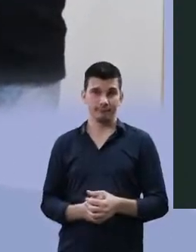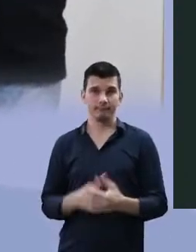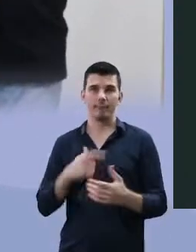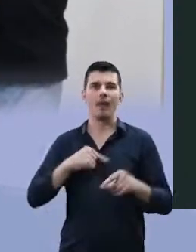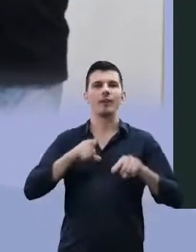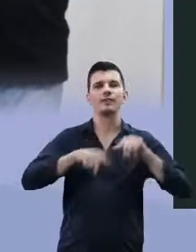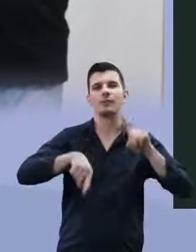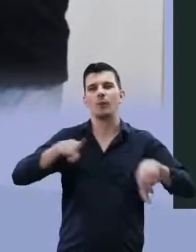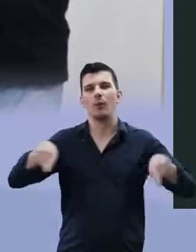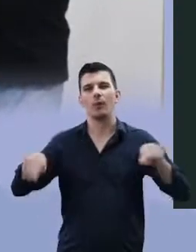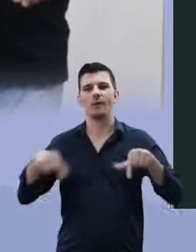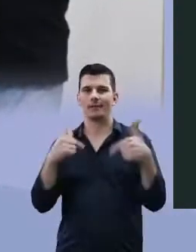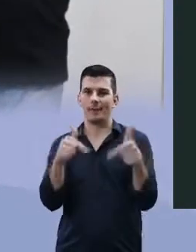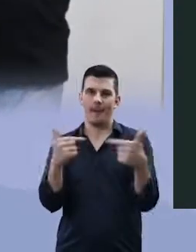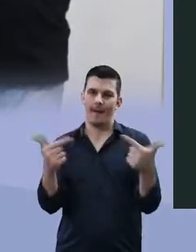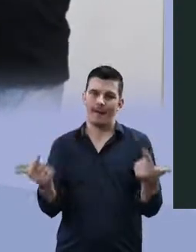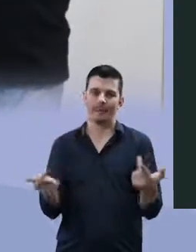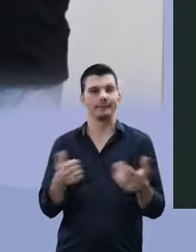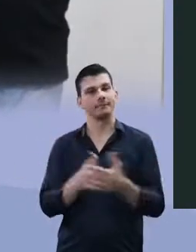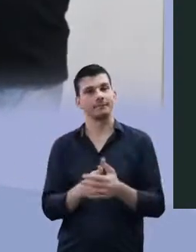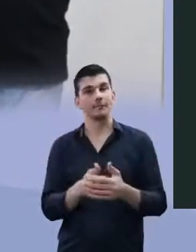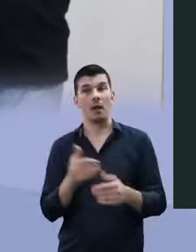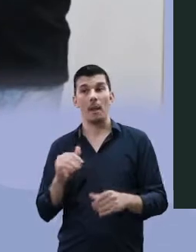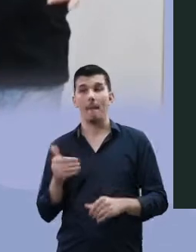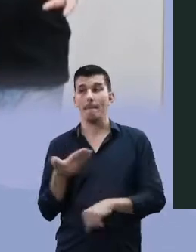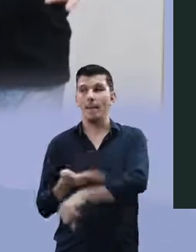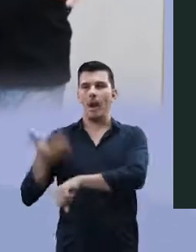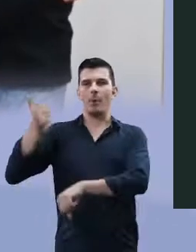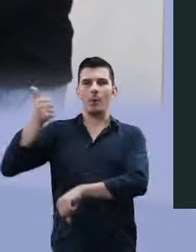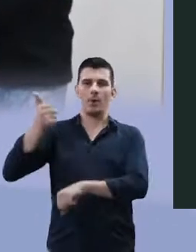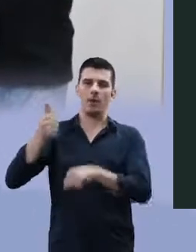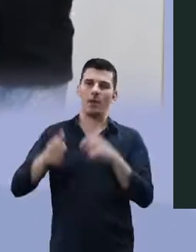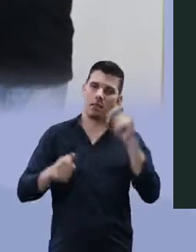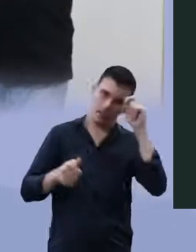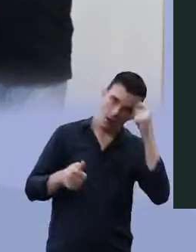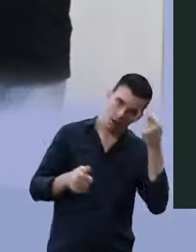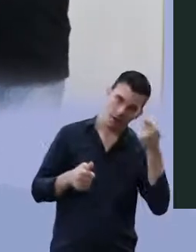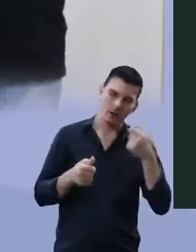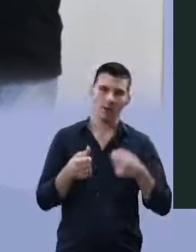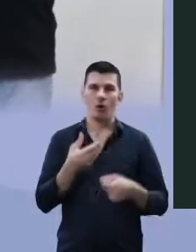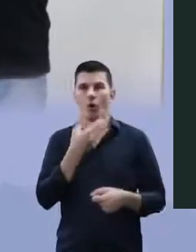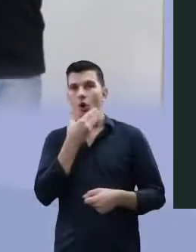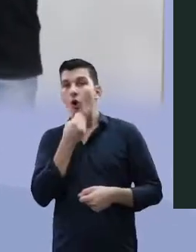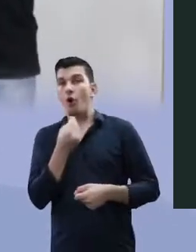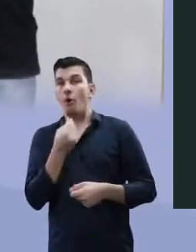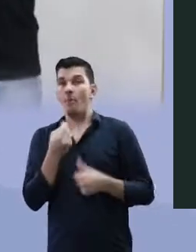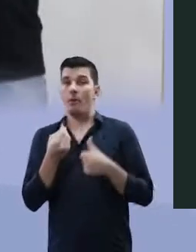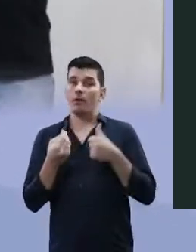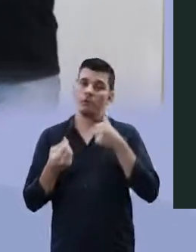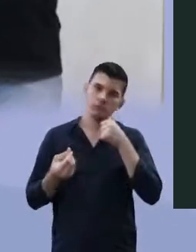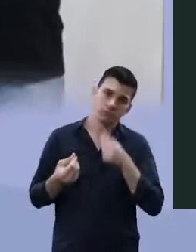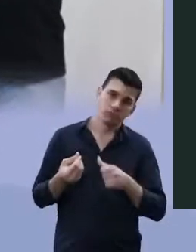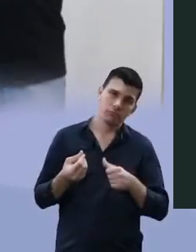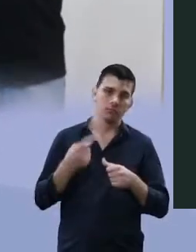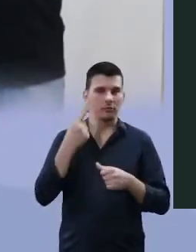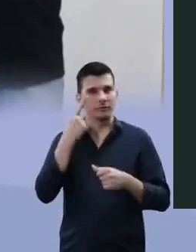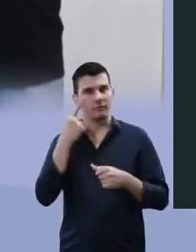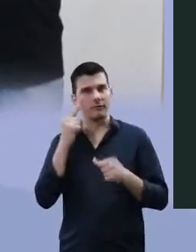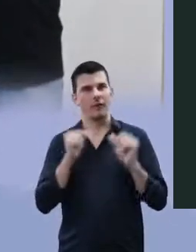Basta você olhar a remuneração, as oportunidades, os acessos, e o mito, né,